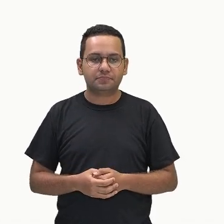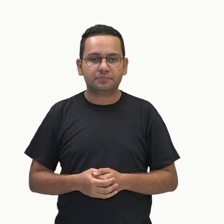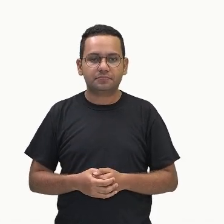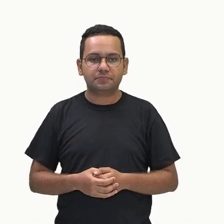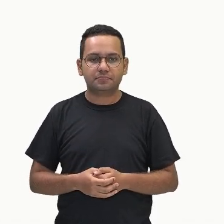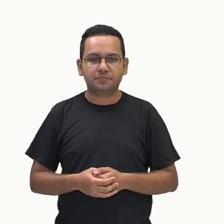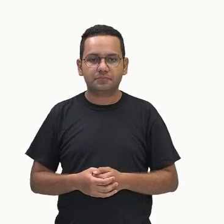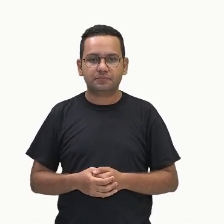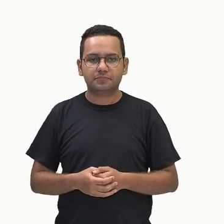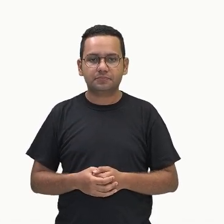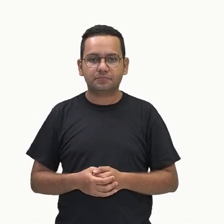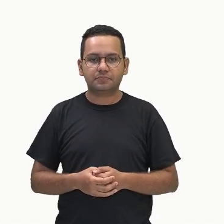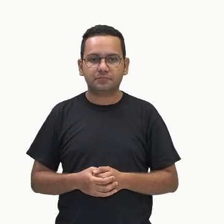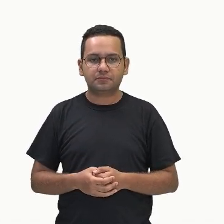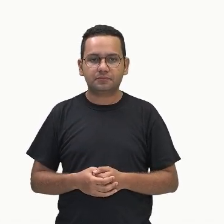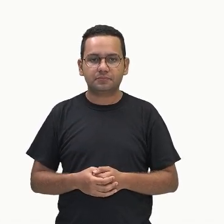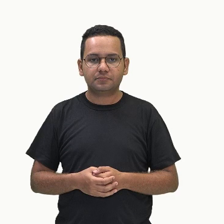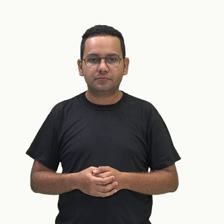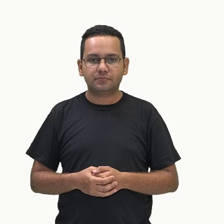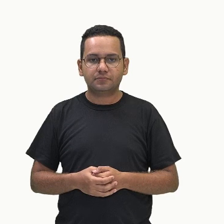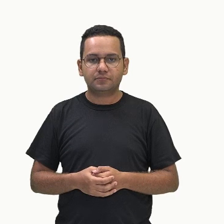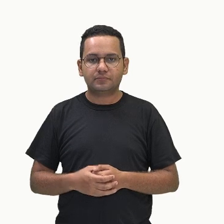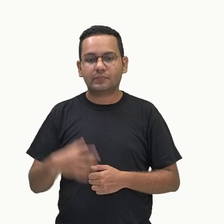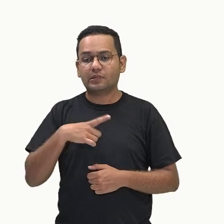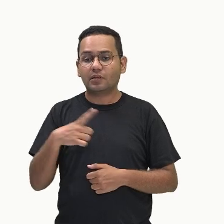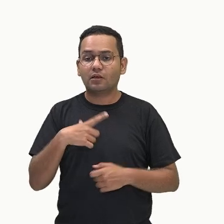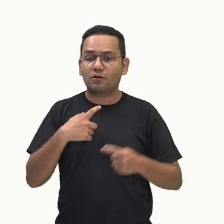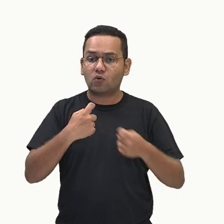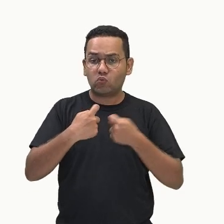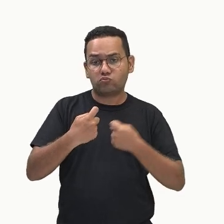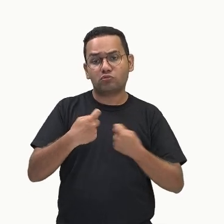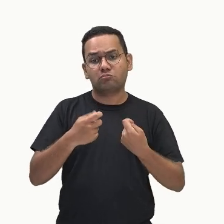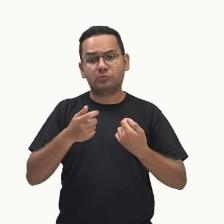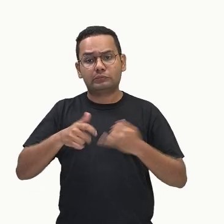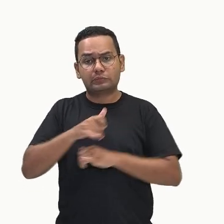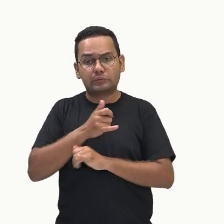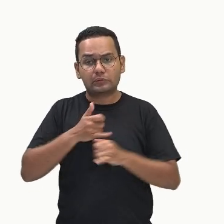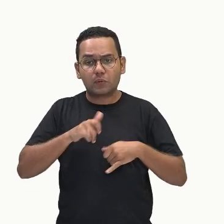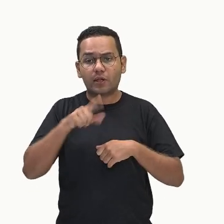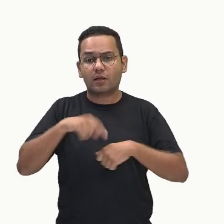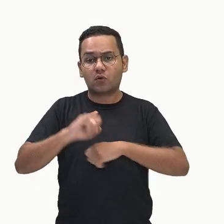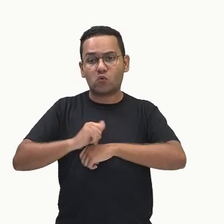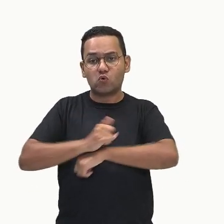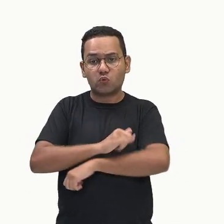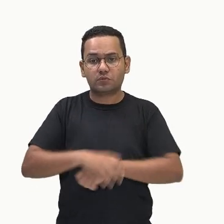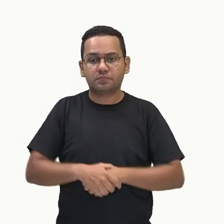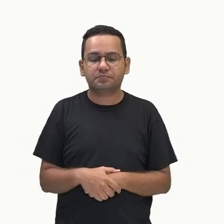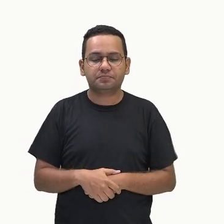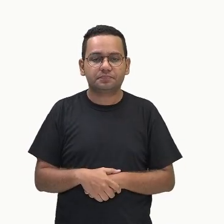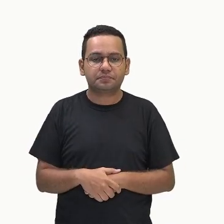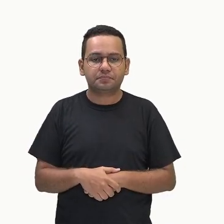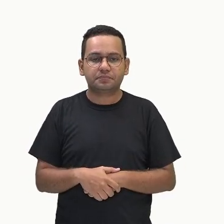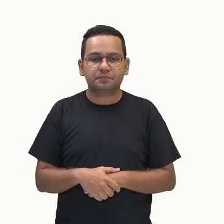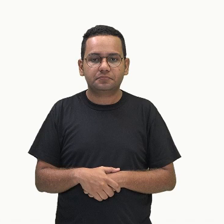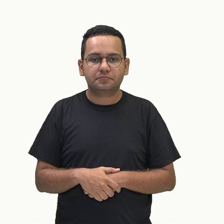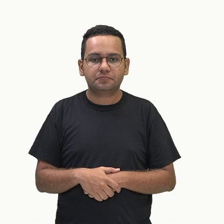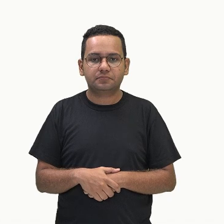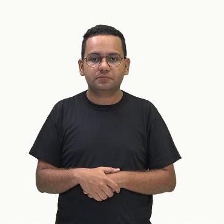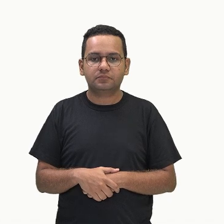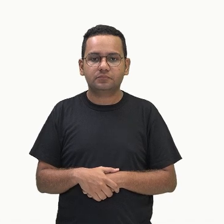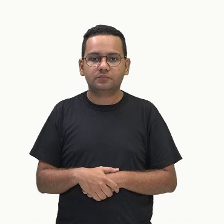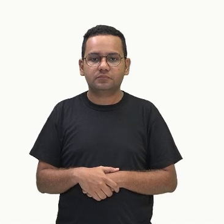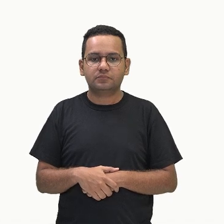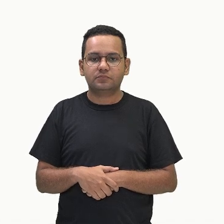a nossa reserva energética de gordura. E também a produção de